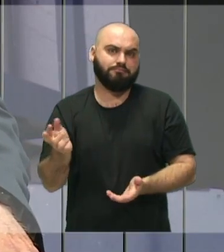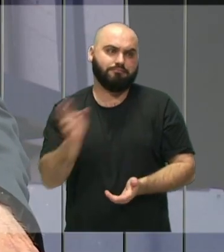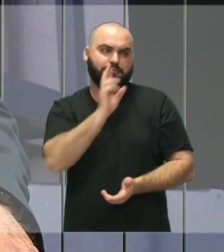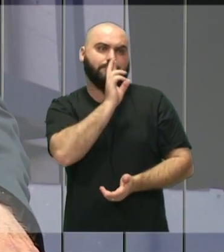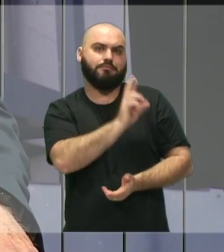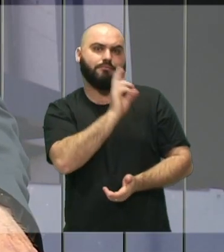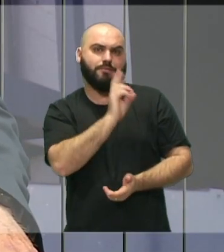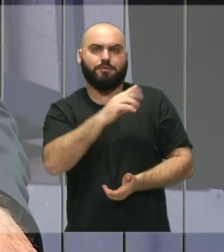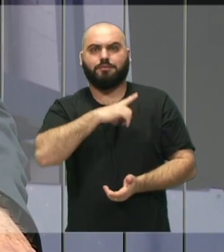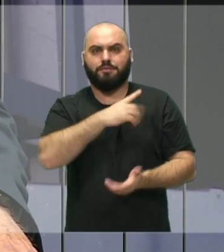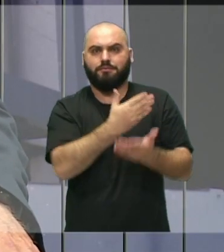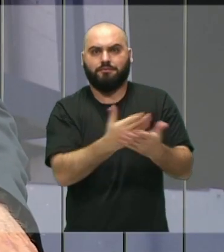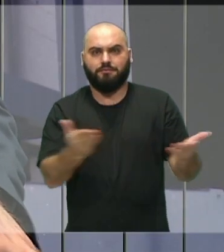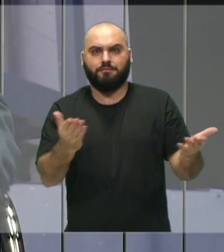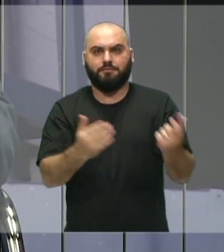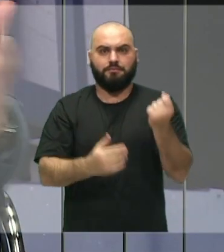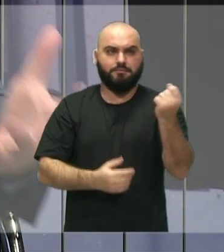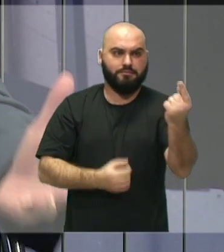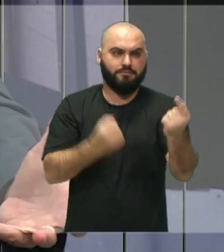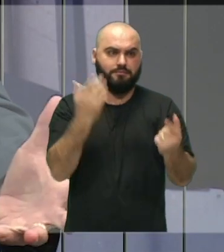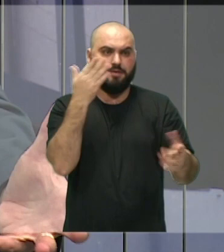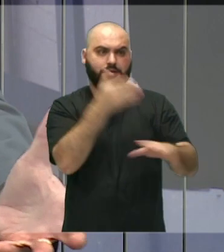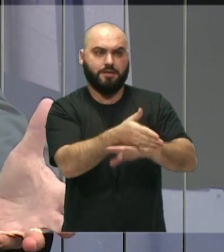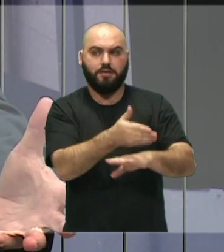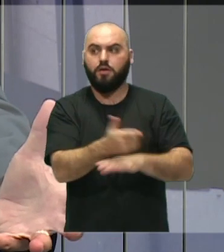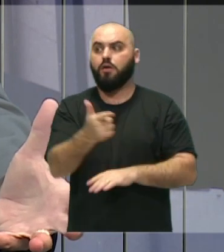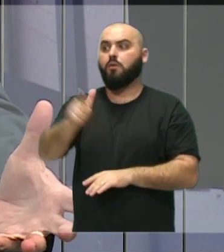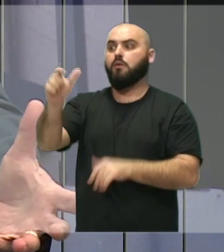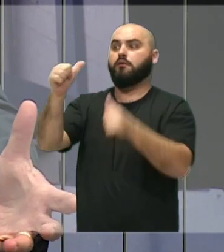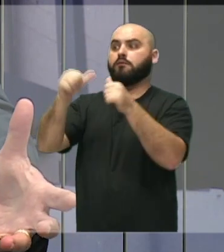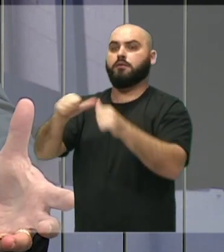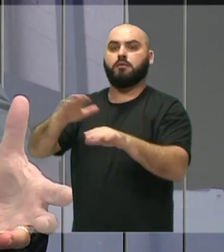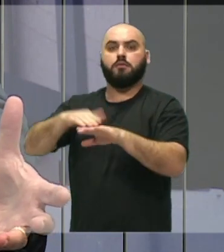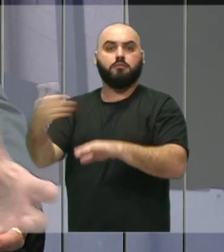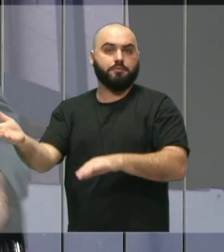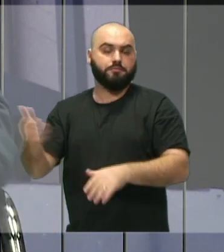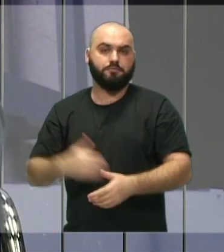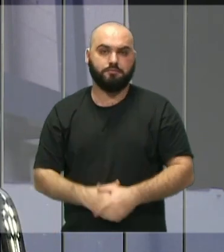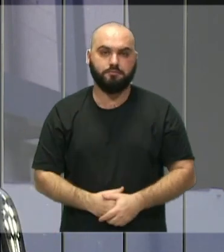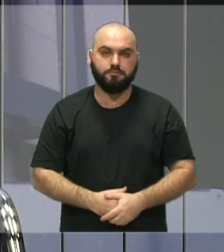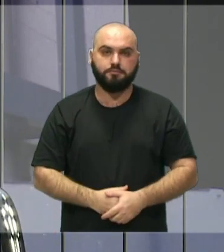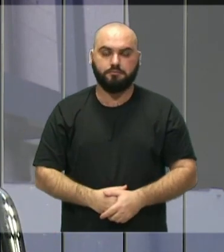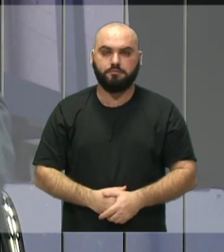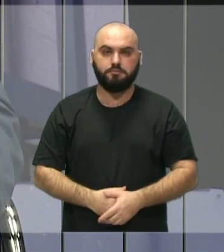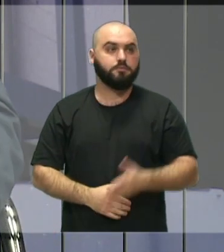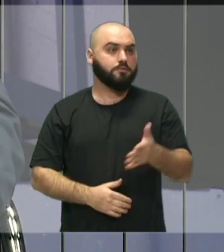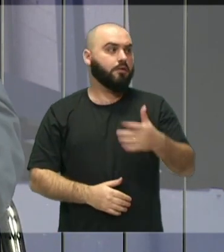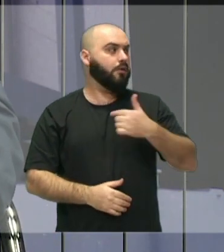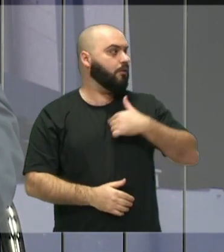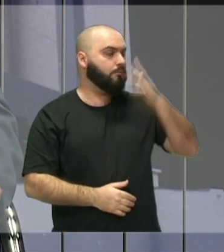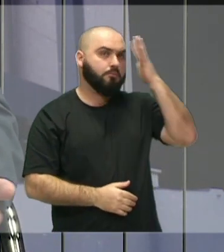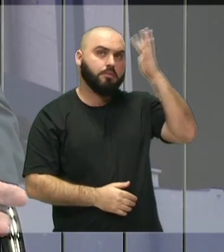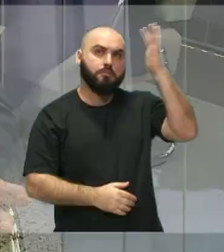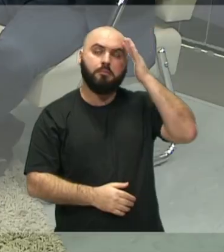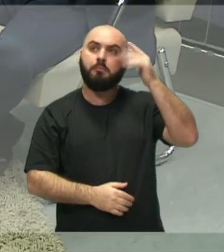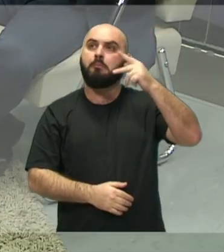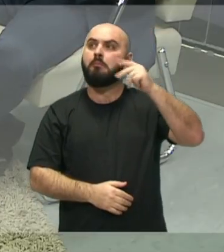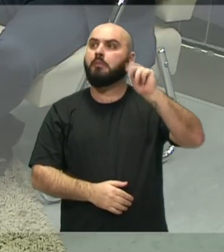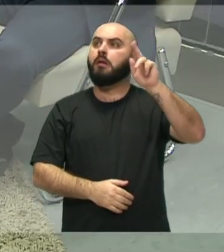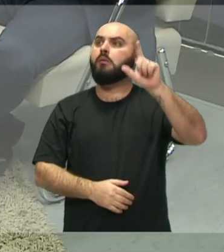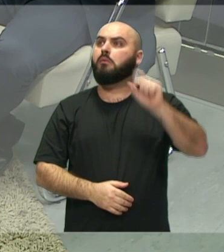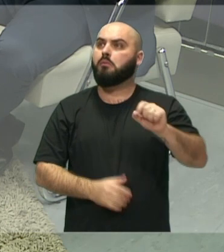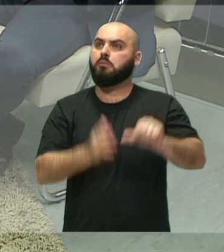isso também. Alguns entraram e outros ficaram de fora. Então imagina o Paulo, pela primeira vez, pouca experiência de